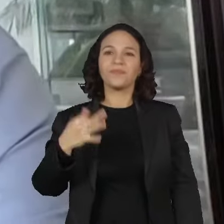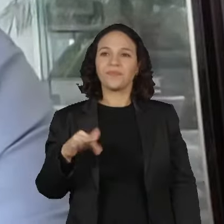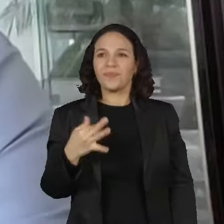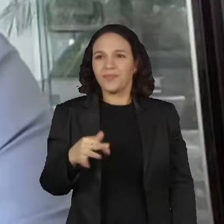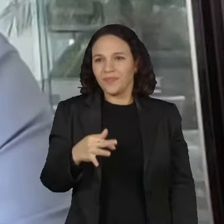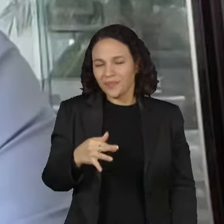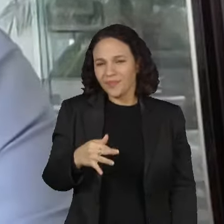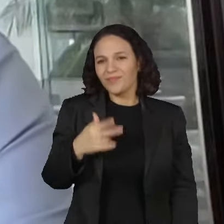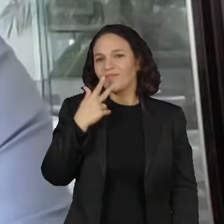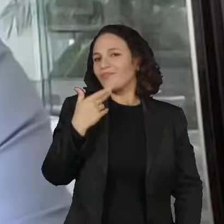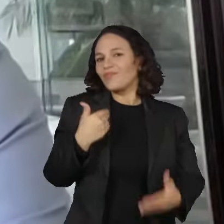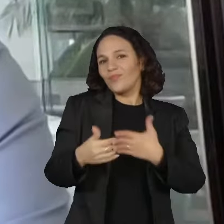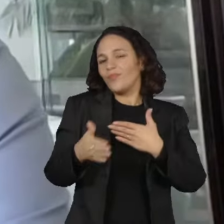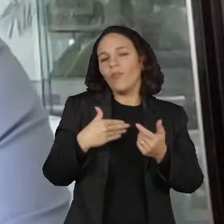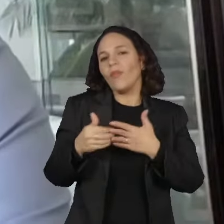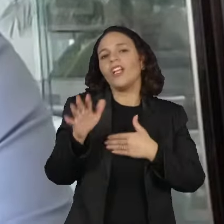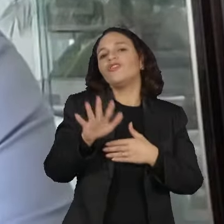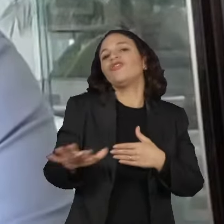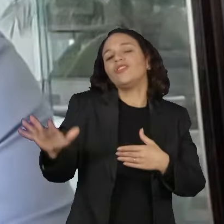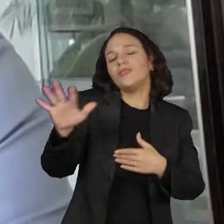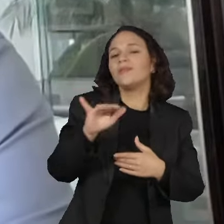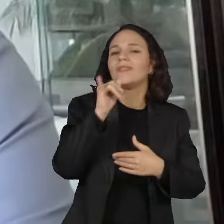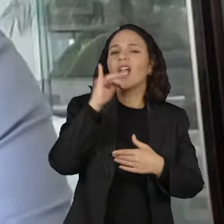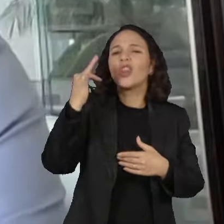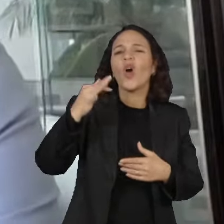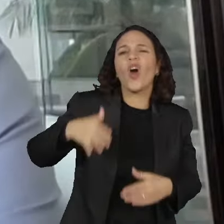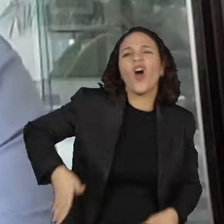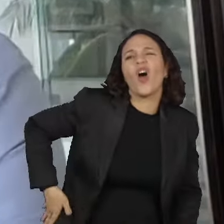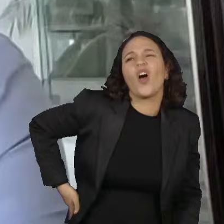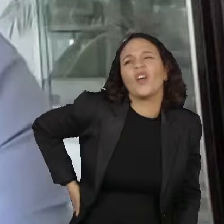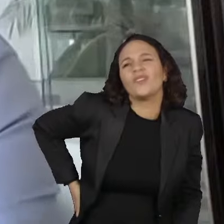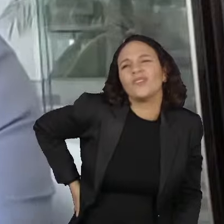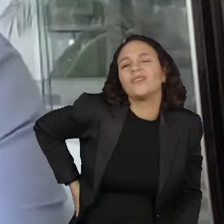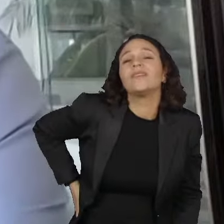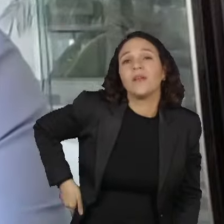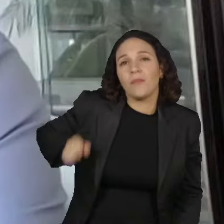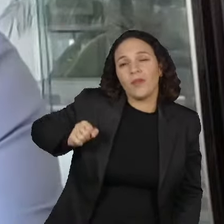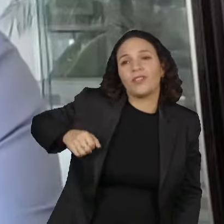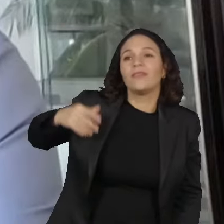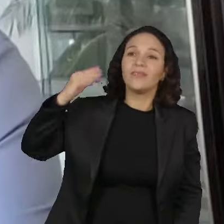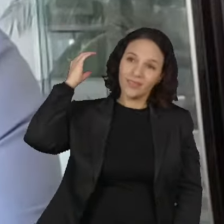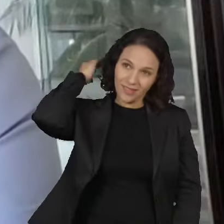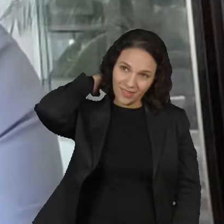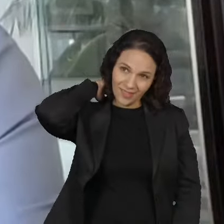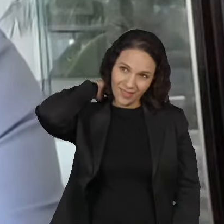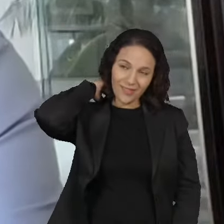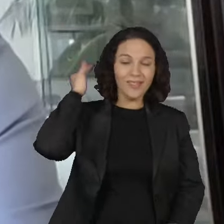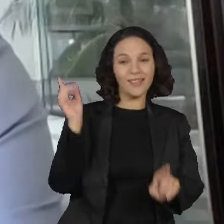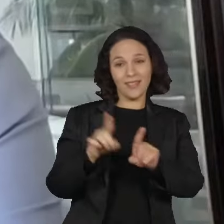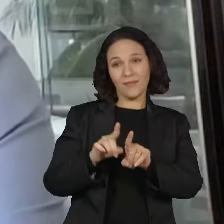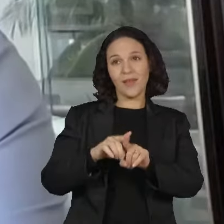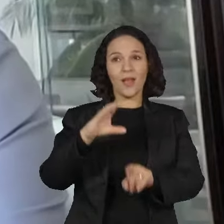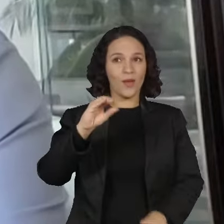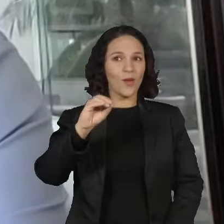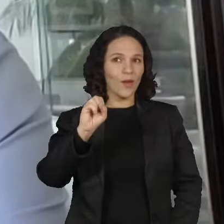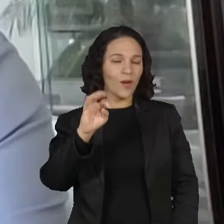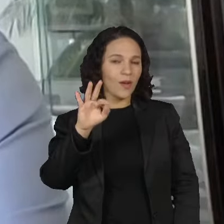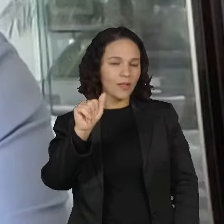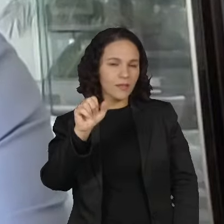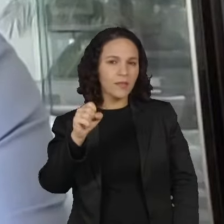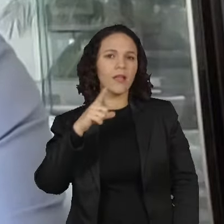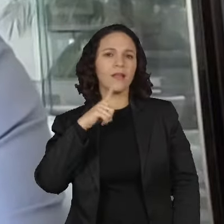Quando você avalia dor nas costas, você fala assim, a dor na região tanto lombar quanto dorsal. Podem ter